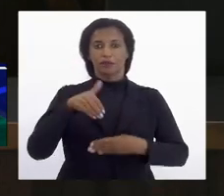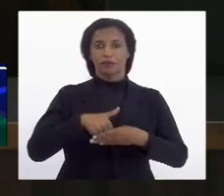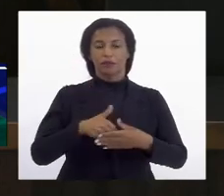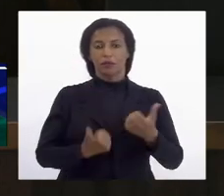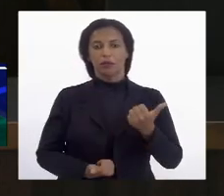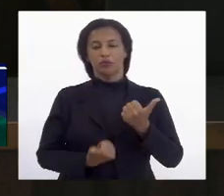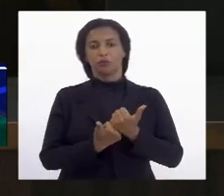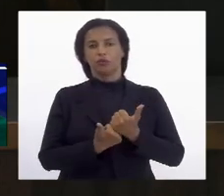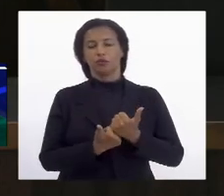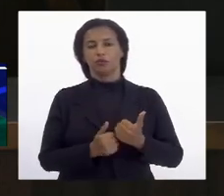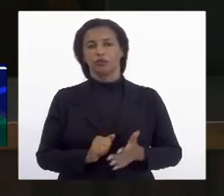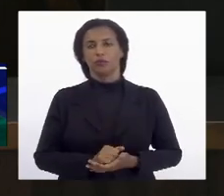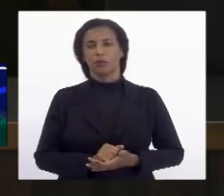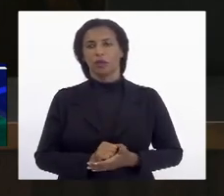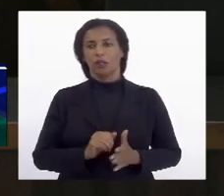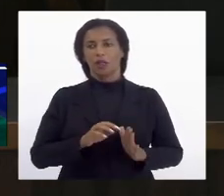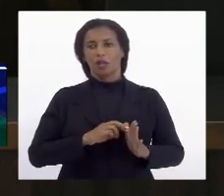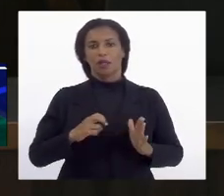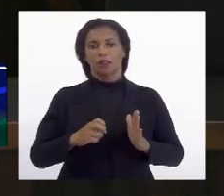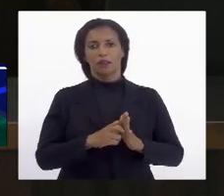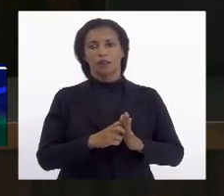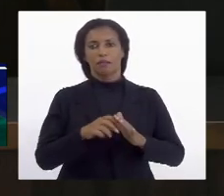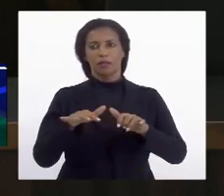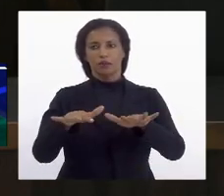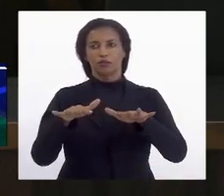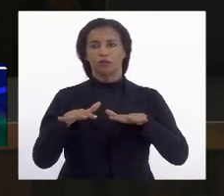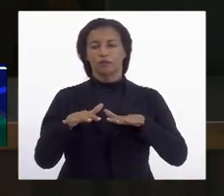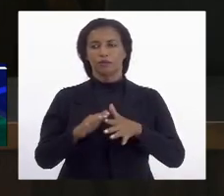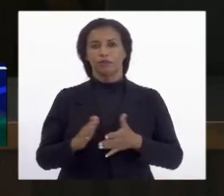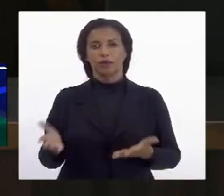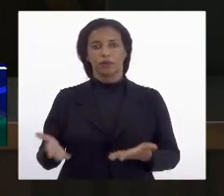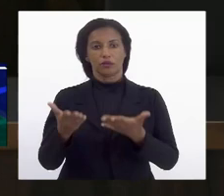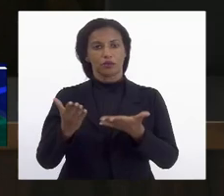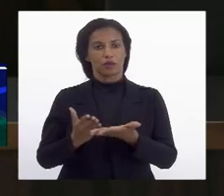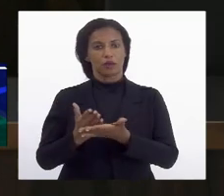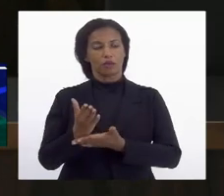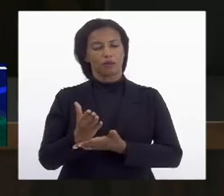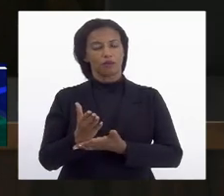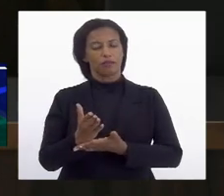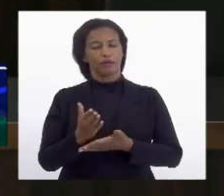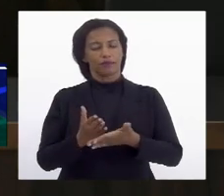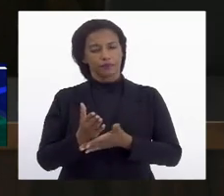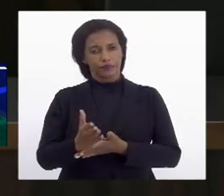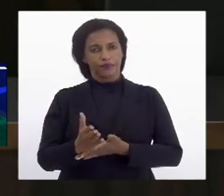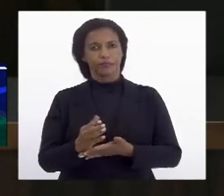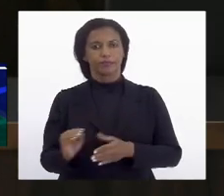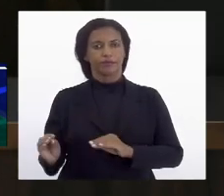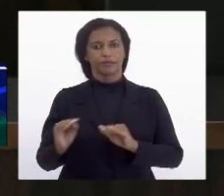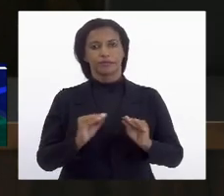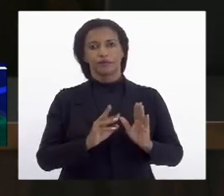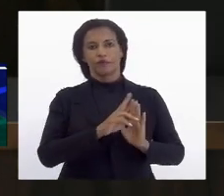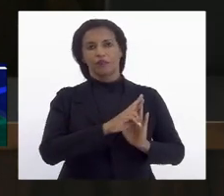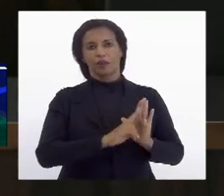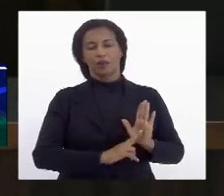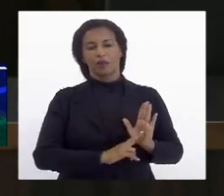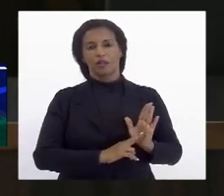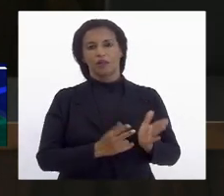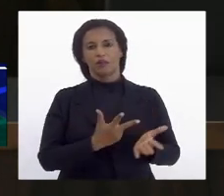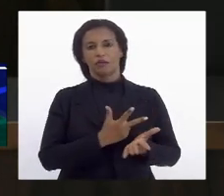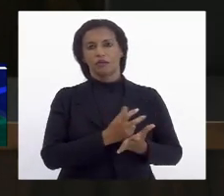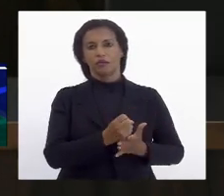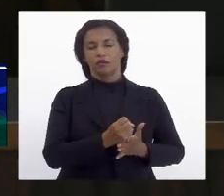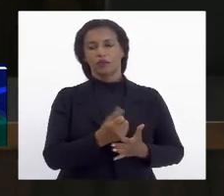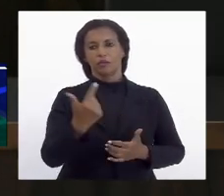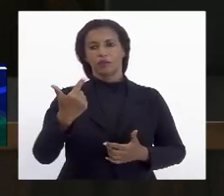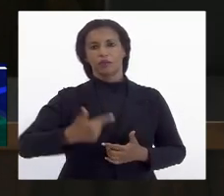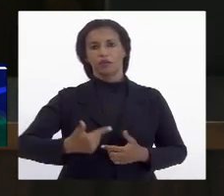substitutivo às emendas de Plenário senhores que aprovam permaneçam como estão aprovado vai redação do vencido para